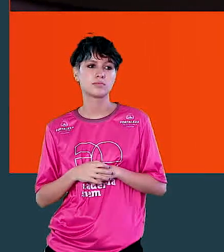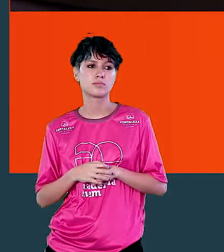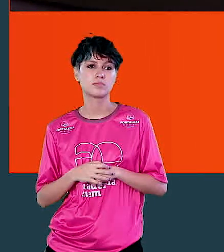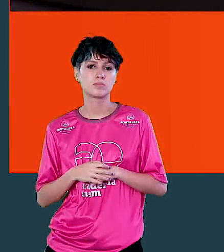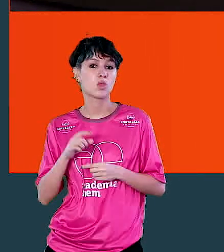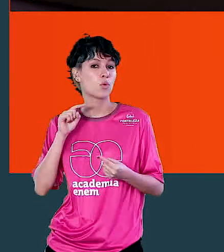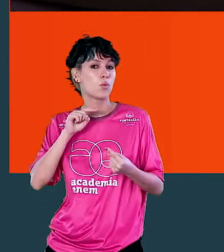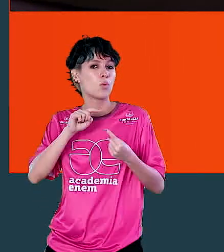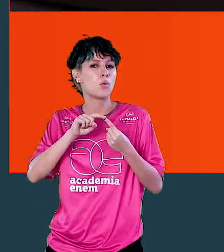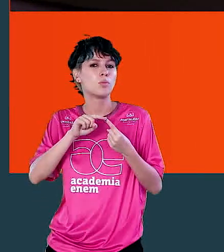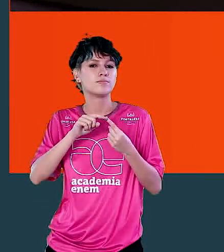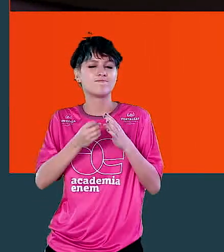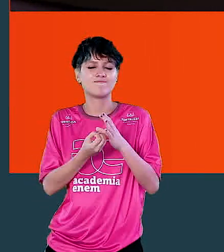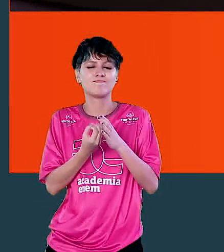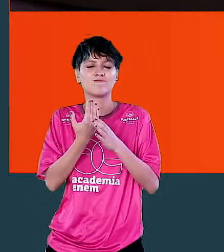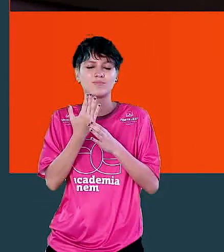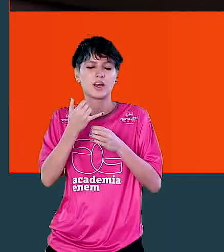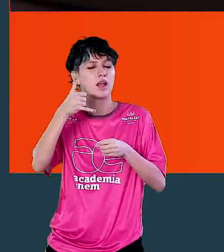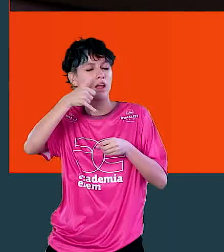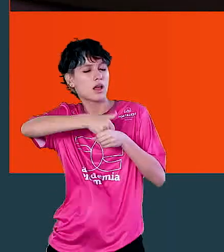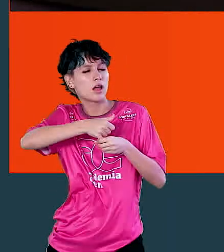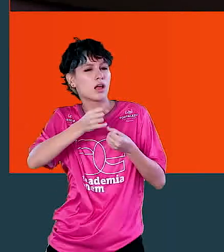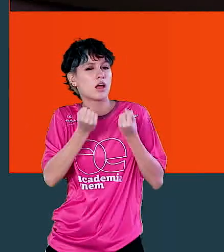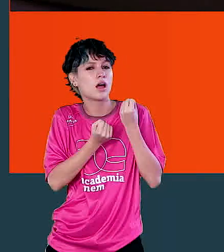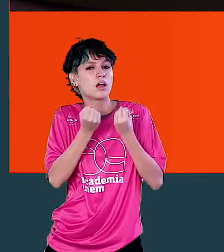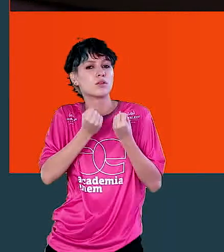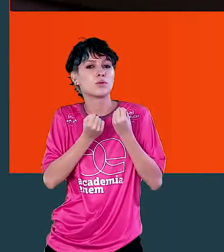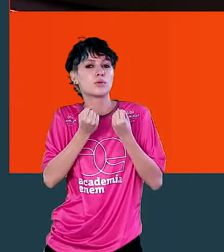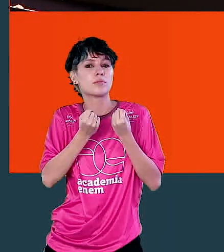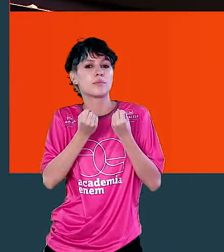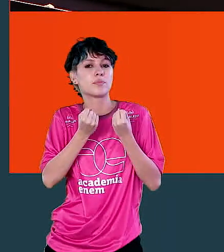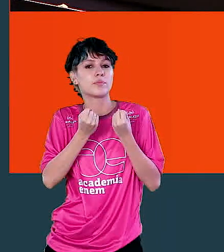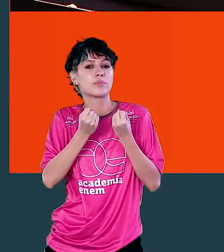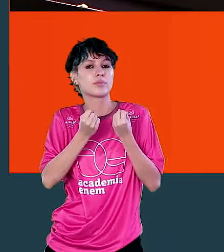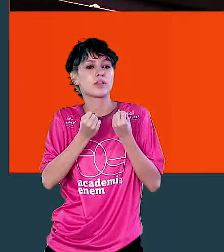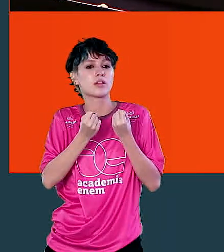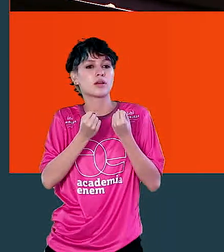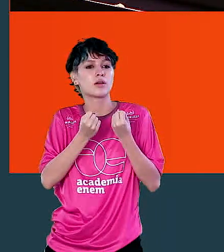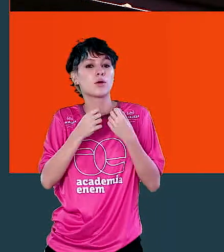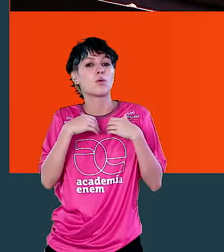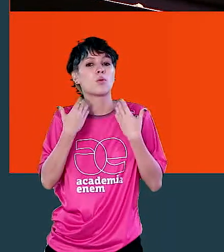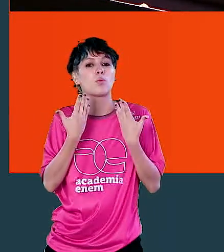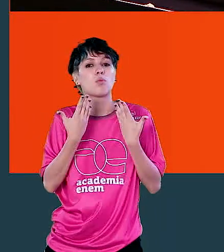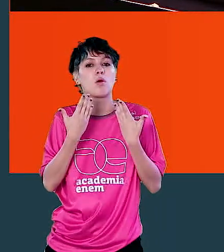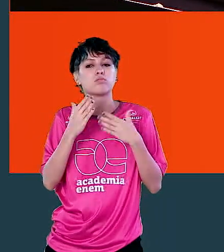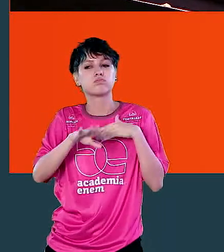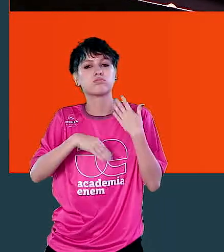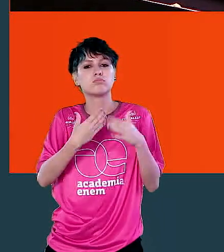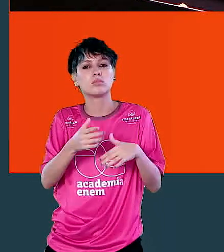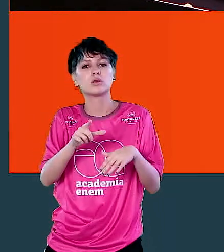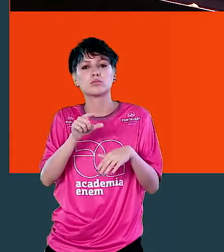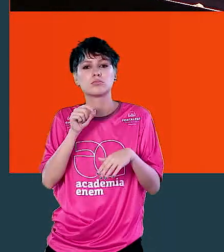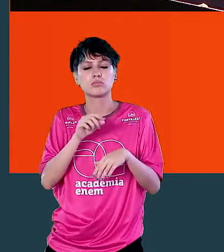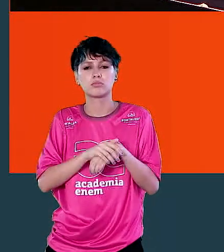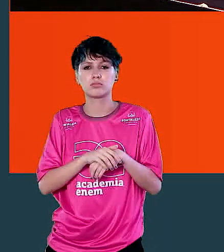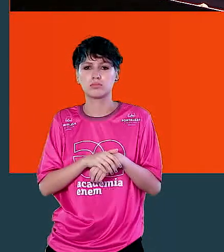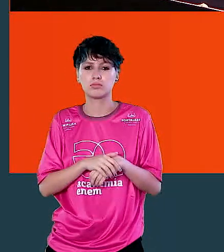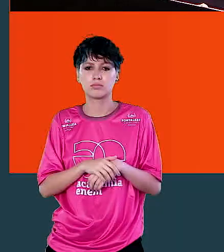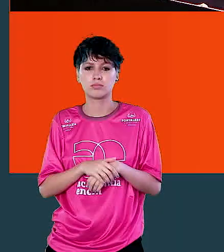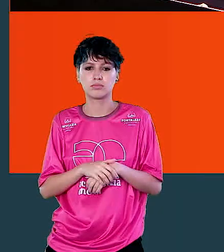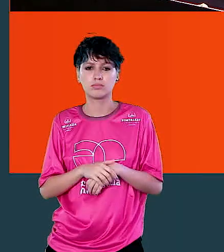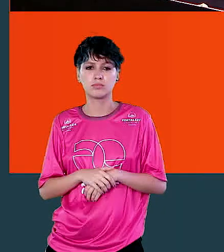gasolina, o método a ser utilizado é a... Qual é o processo de separação do petróleo,